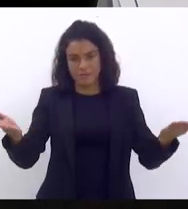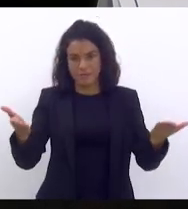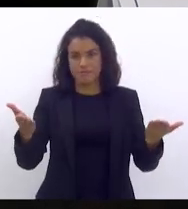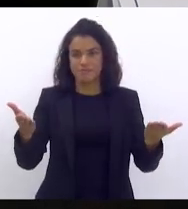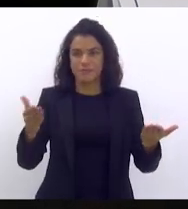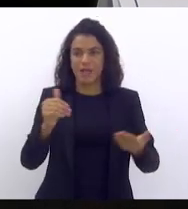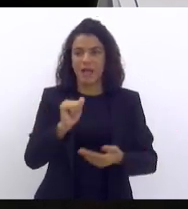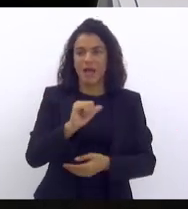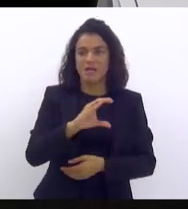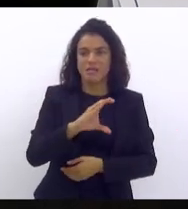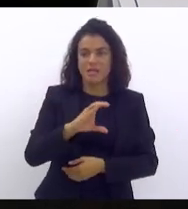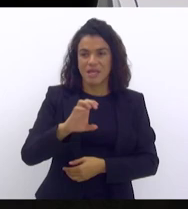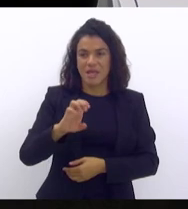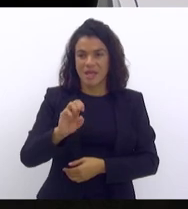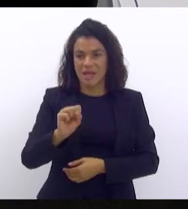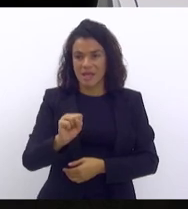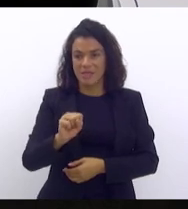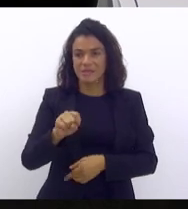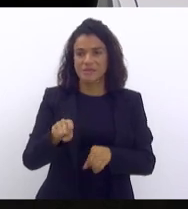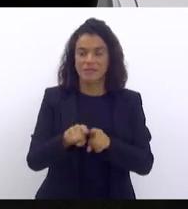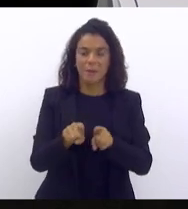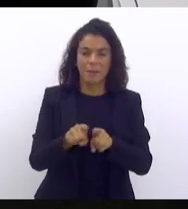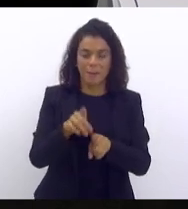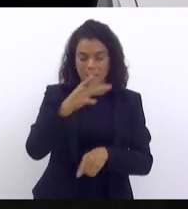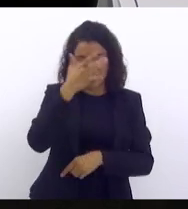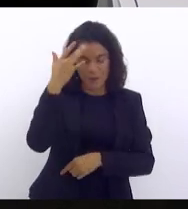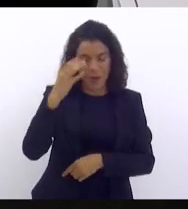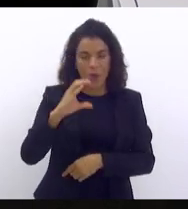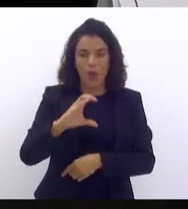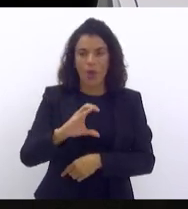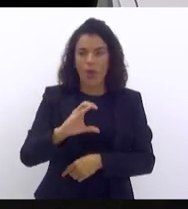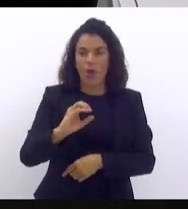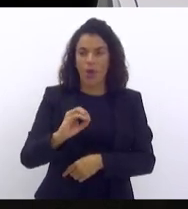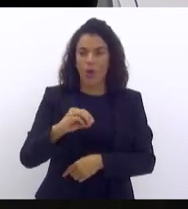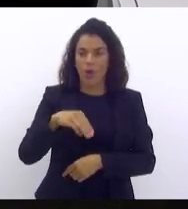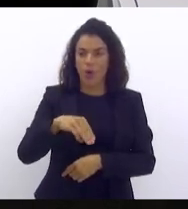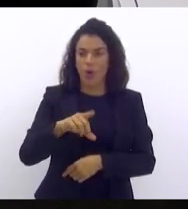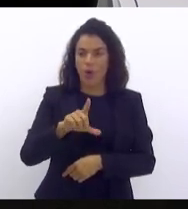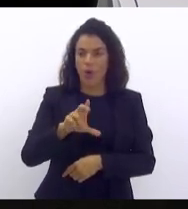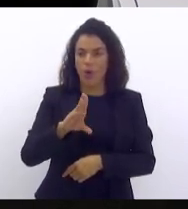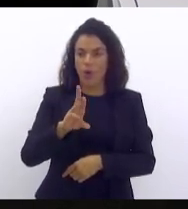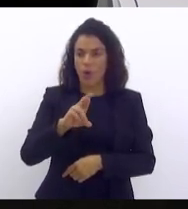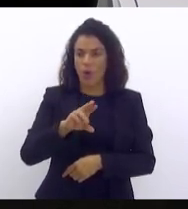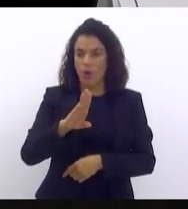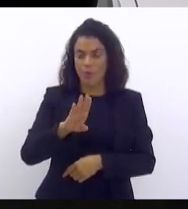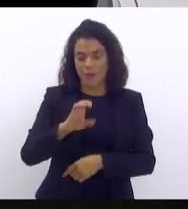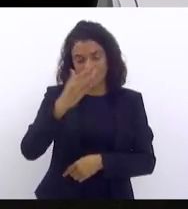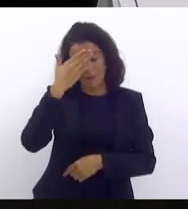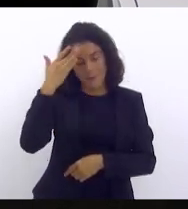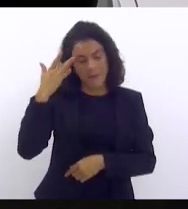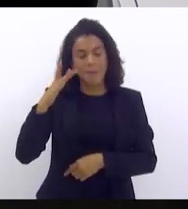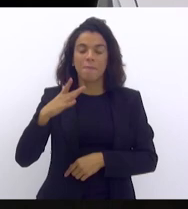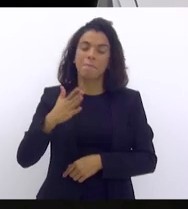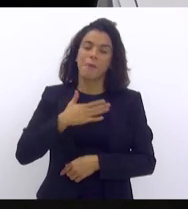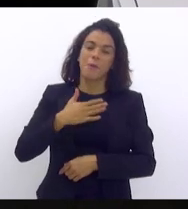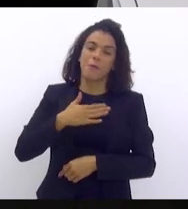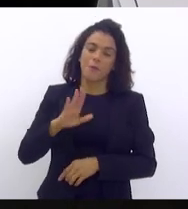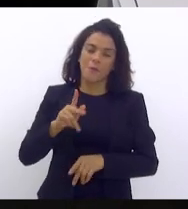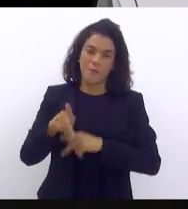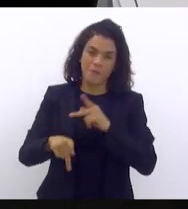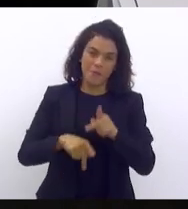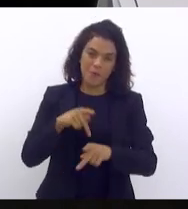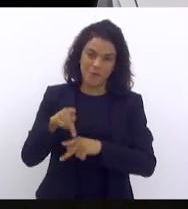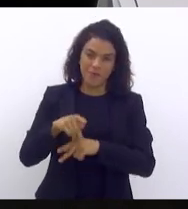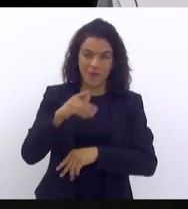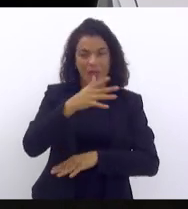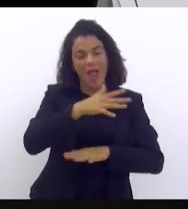aqui, ao pessoal da Colurb, aos federais e, principalmente, ao meu povo, a Onda